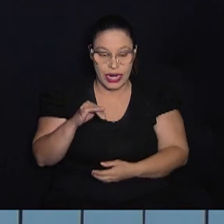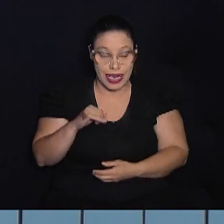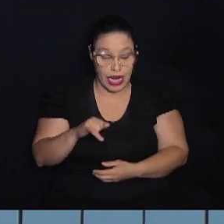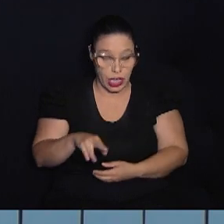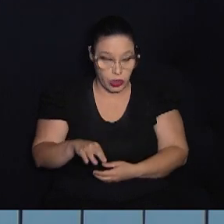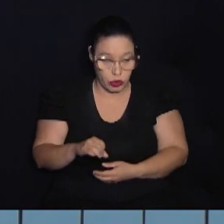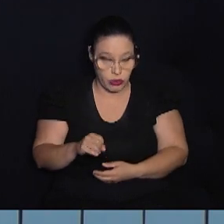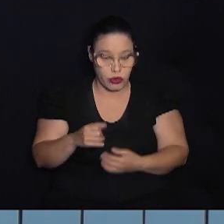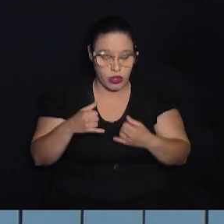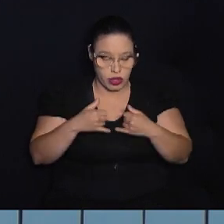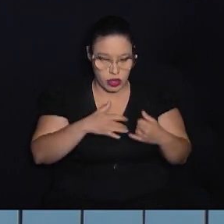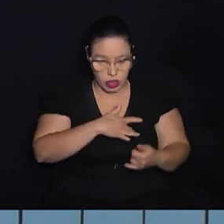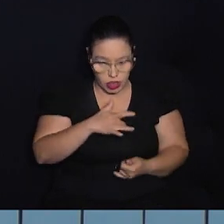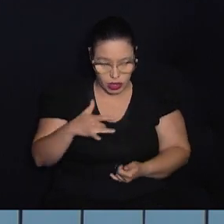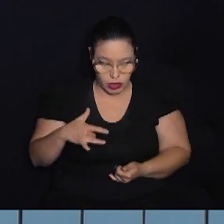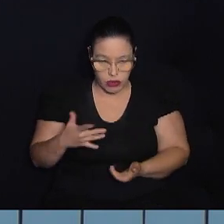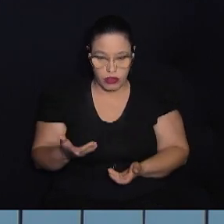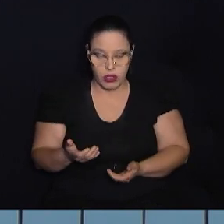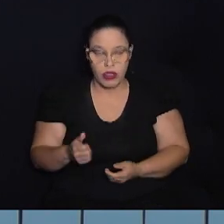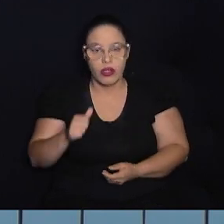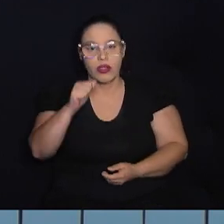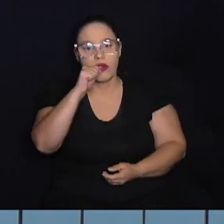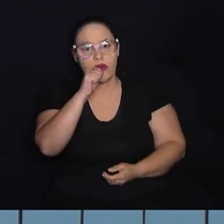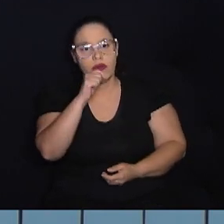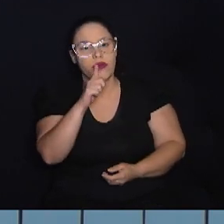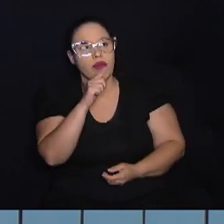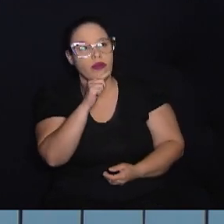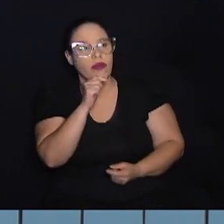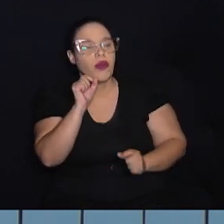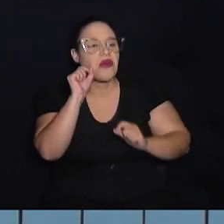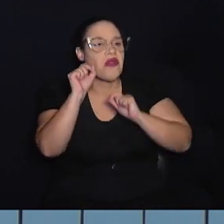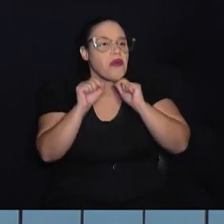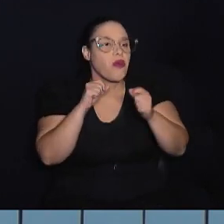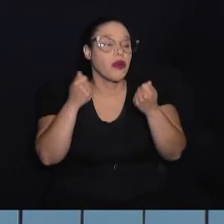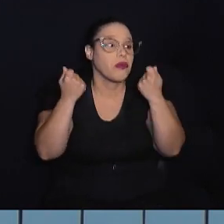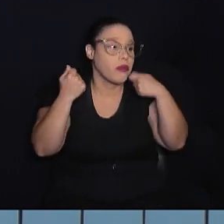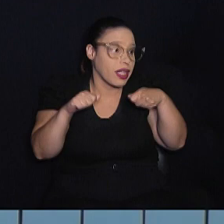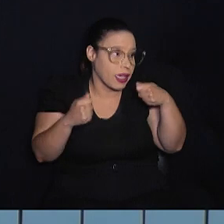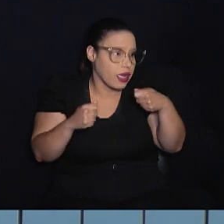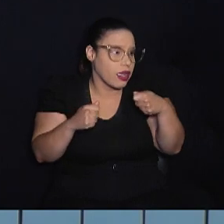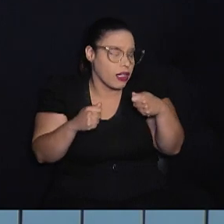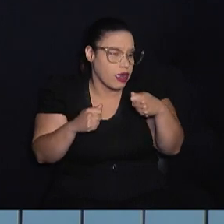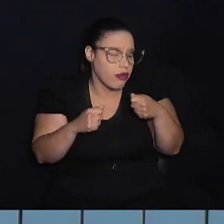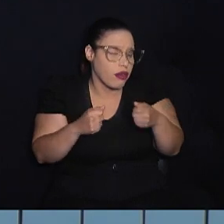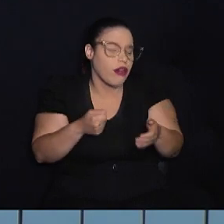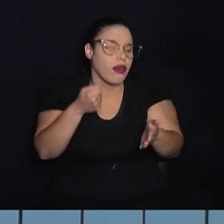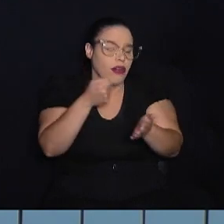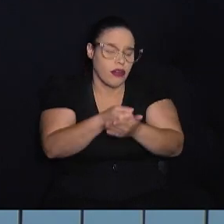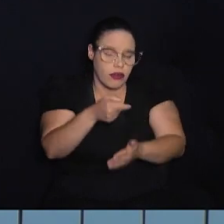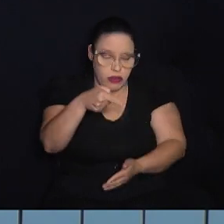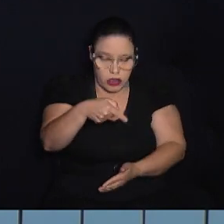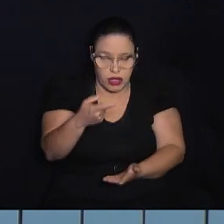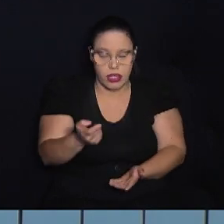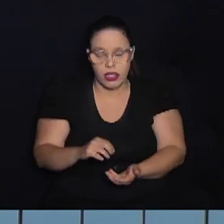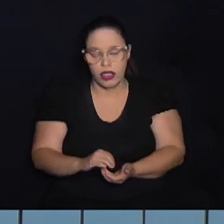saudável. Também a questão da ingestão de água, o quanto é recomendado. Acho importante a gente reforçar isso aqui.